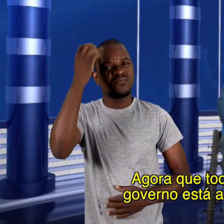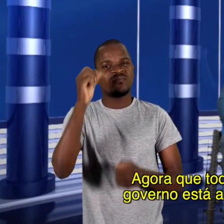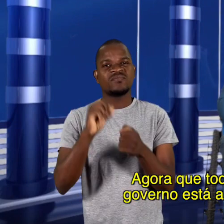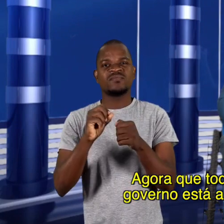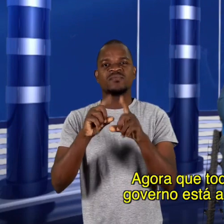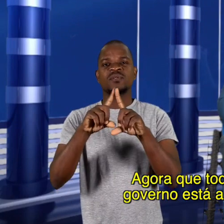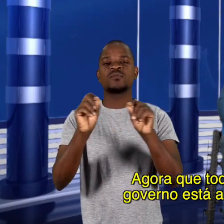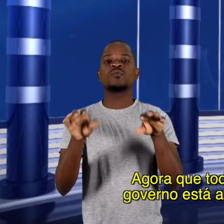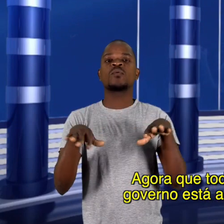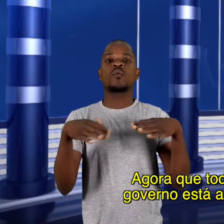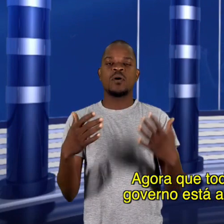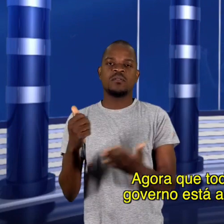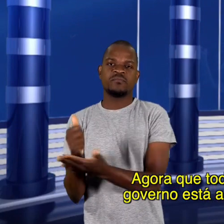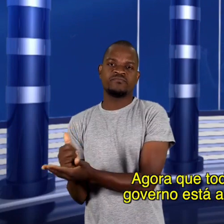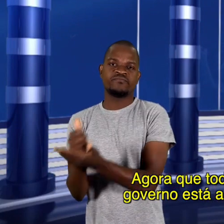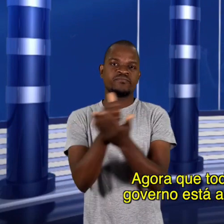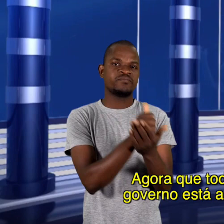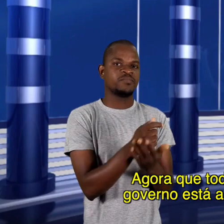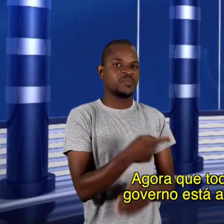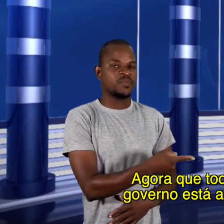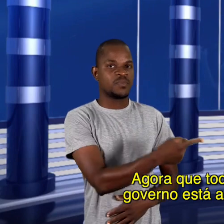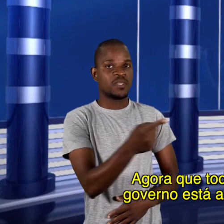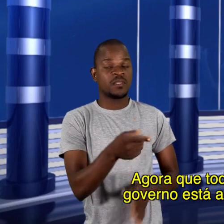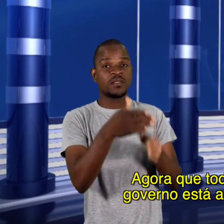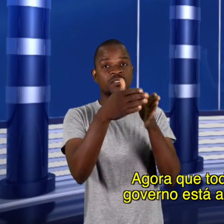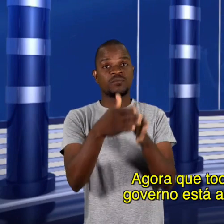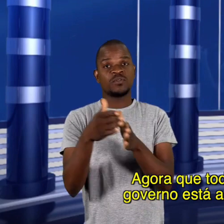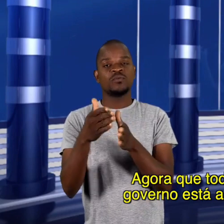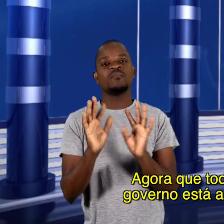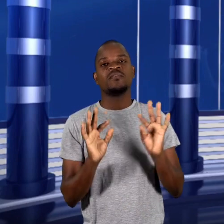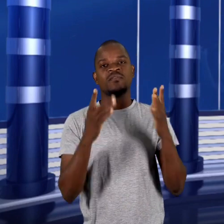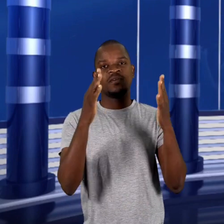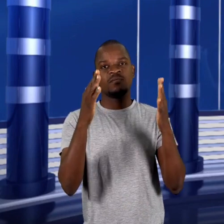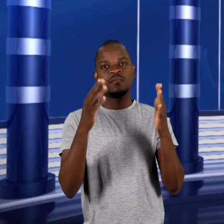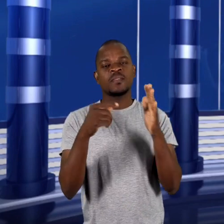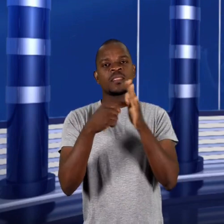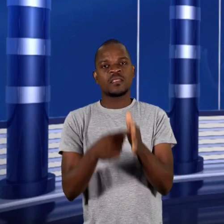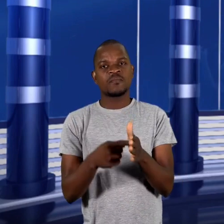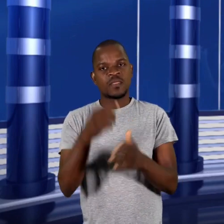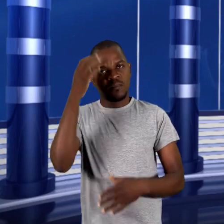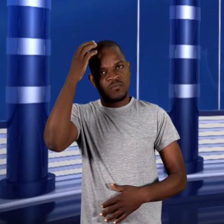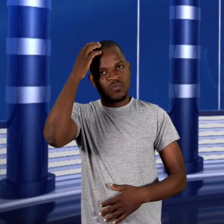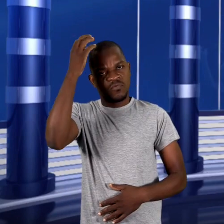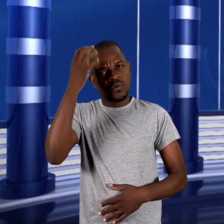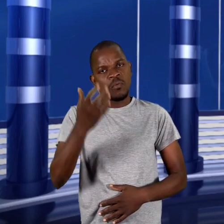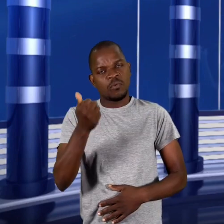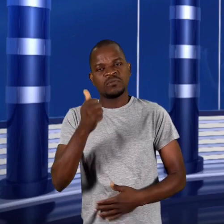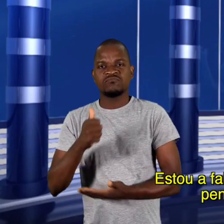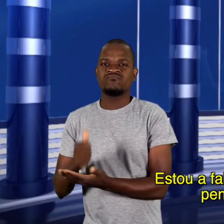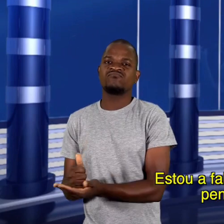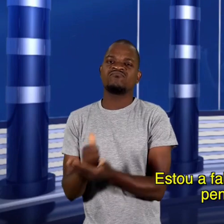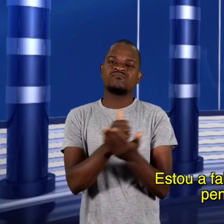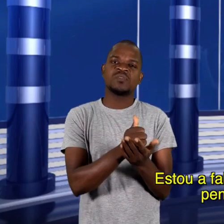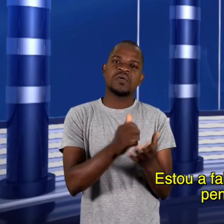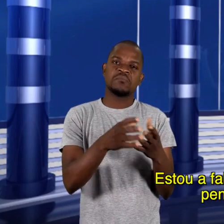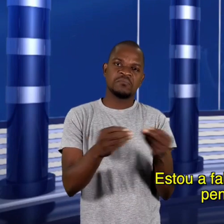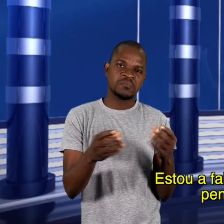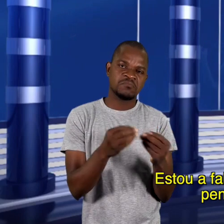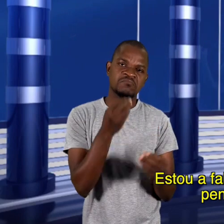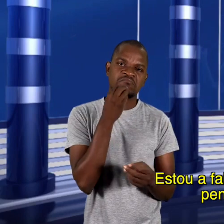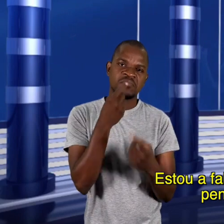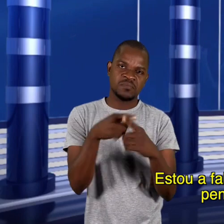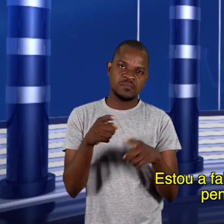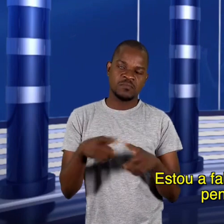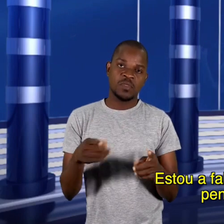O que o governo está a fazer para dar alguma coisa para essas pessoas continuarem a sobreviver? Eu estou a falar, por exemplo, de pensar